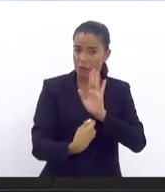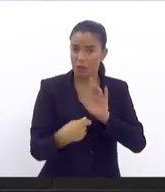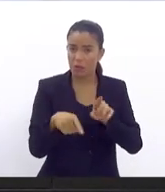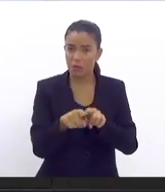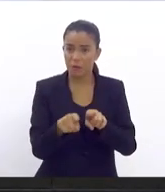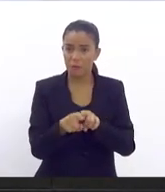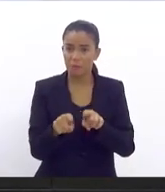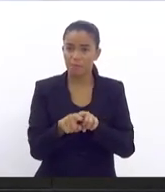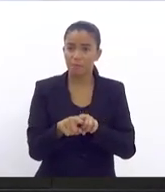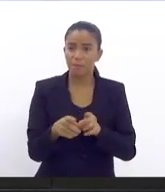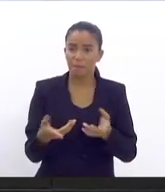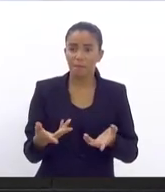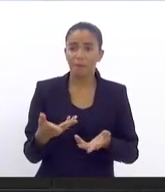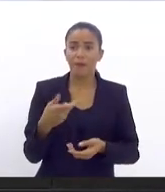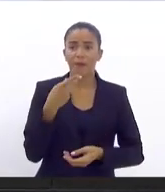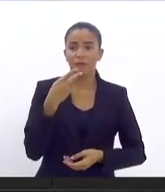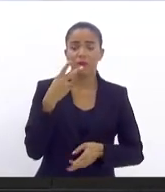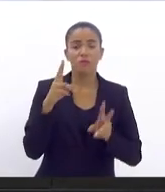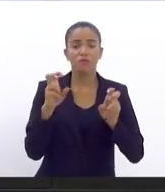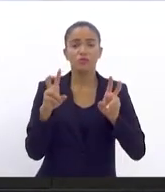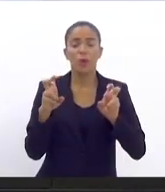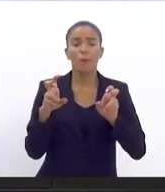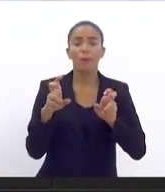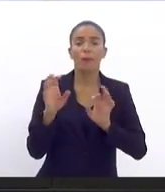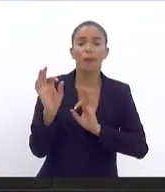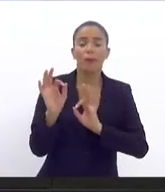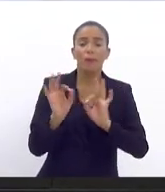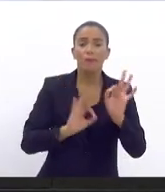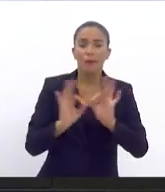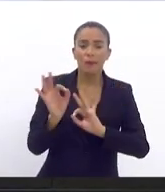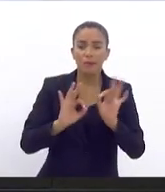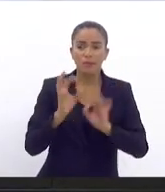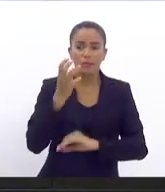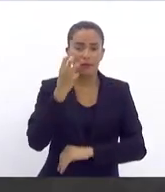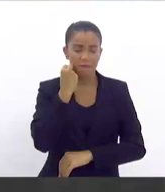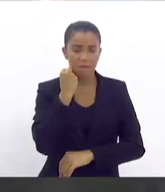o projeto que insere a política de adoção no planejamento familiar. É o 20 da